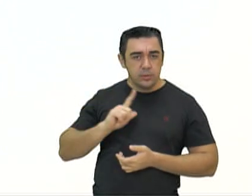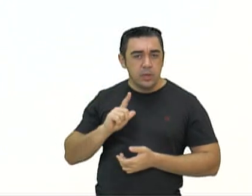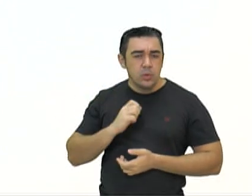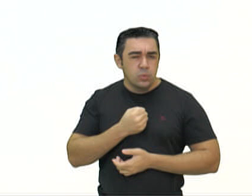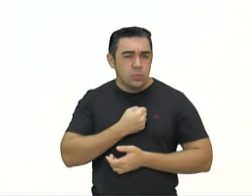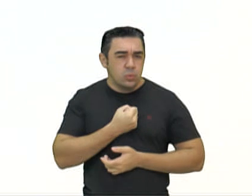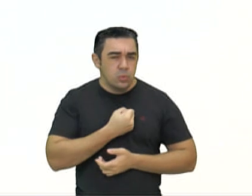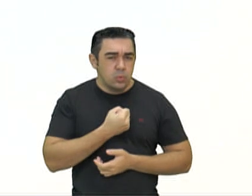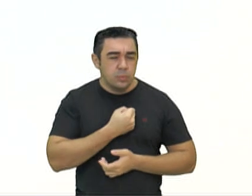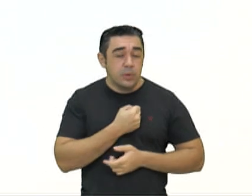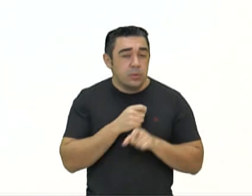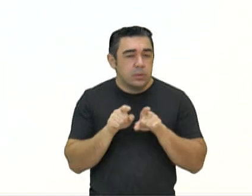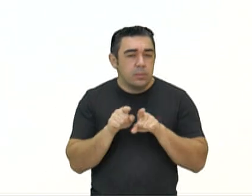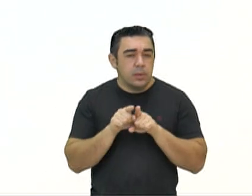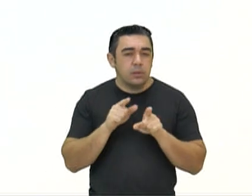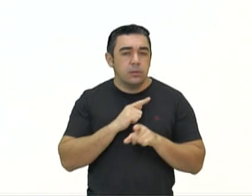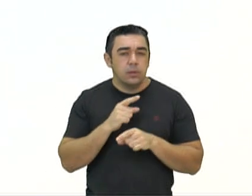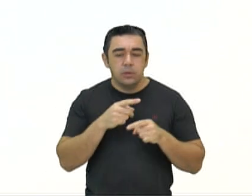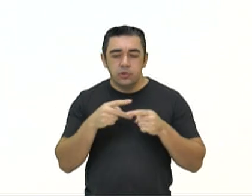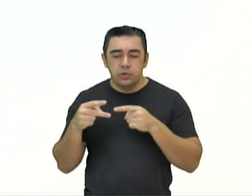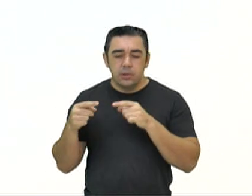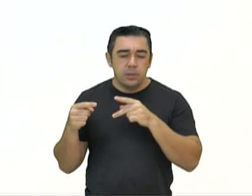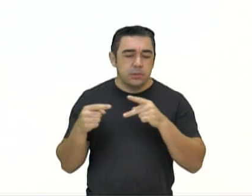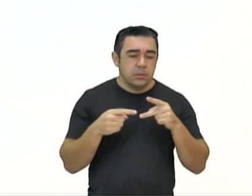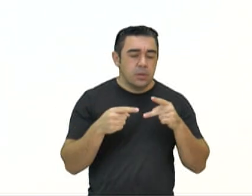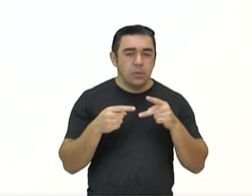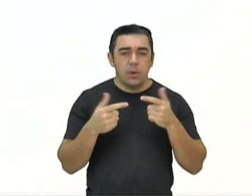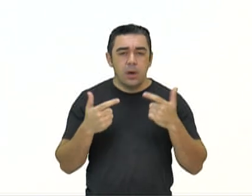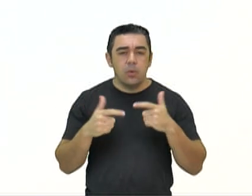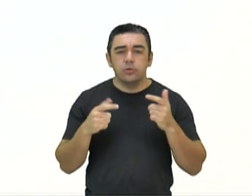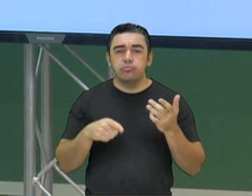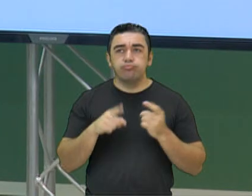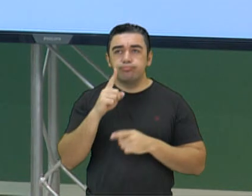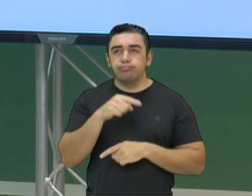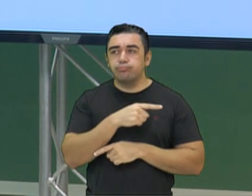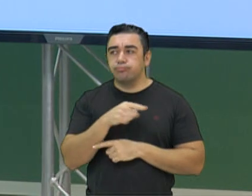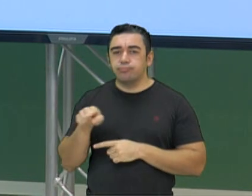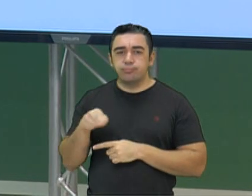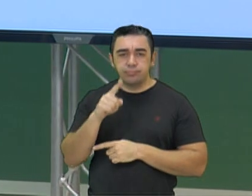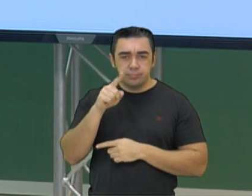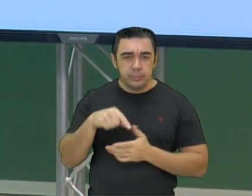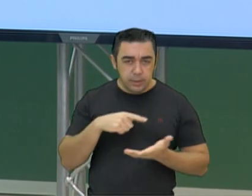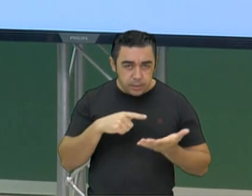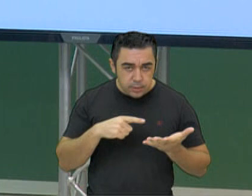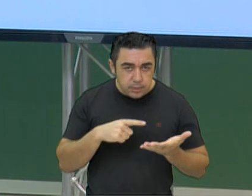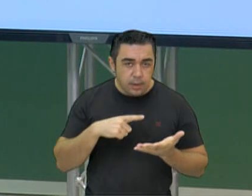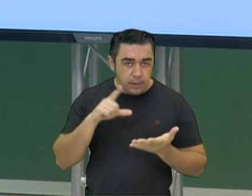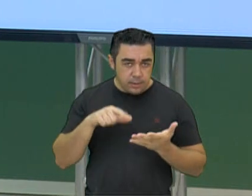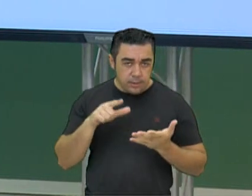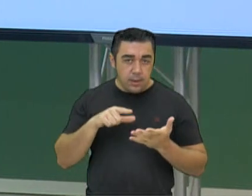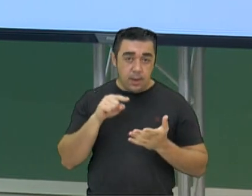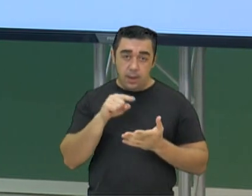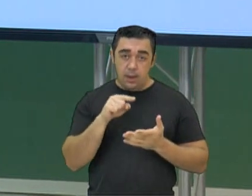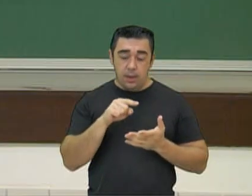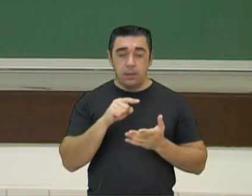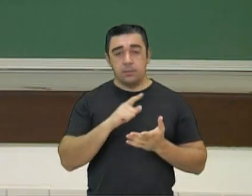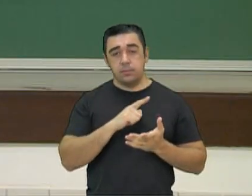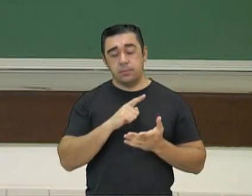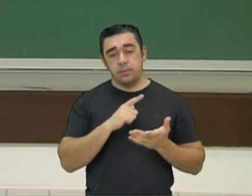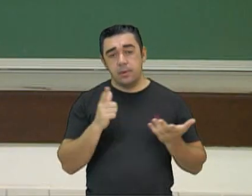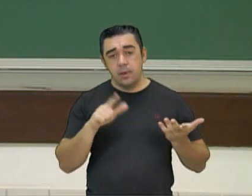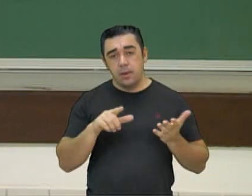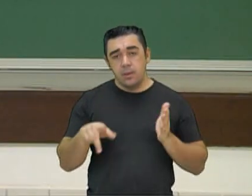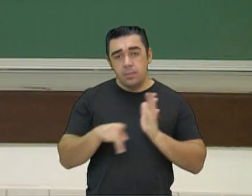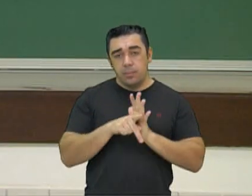temos um elemento de direção e sentido. Certo? Então, nós temos aqui uma grandeza física, certo? Que está falando